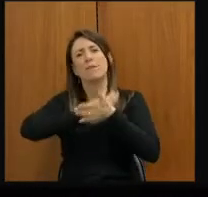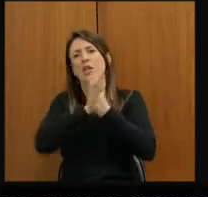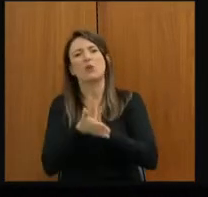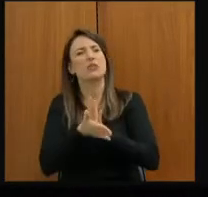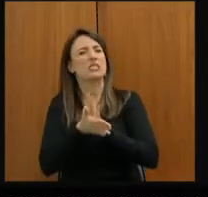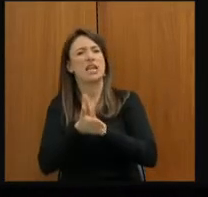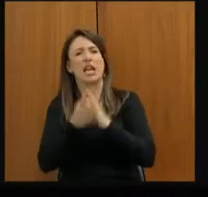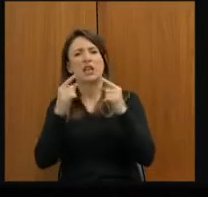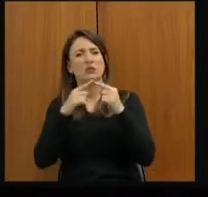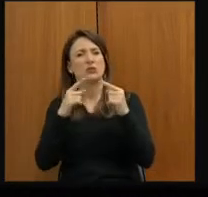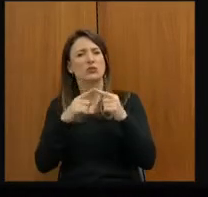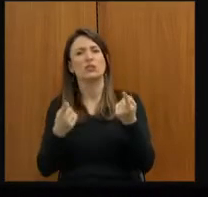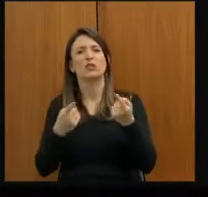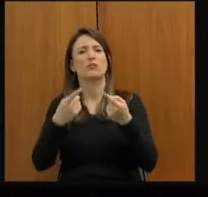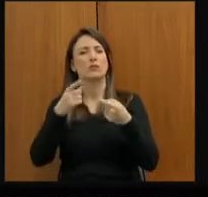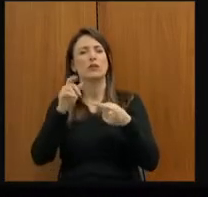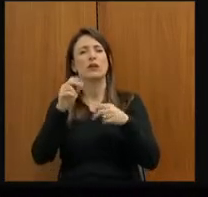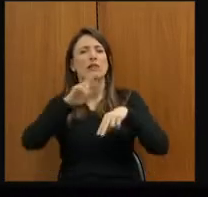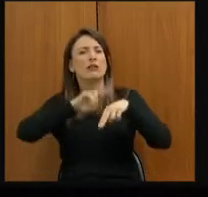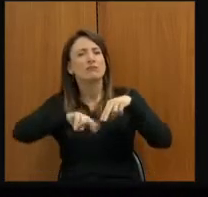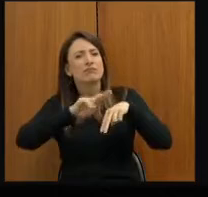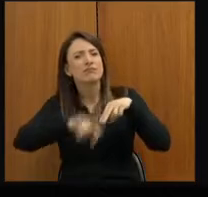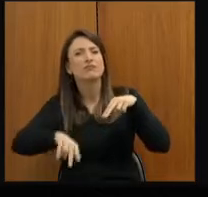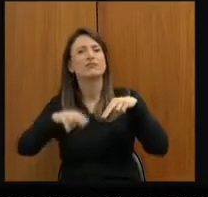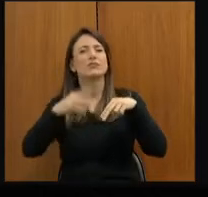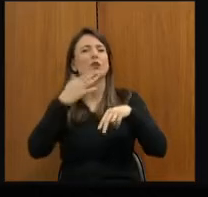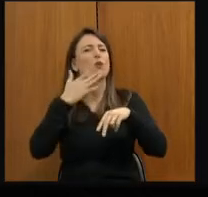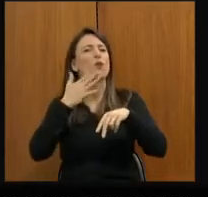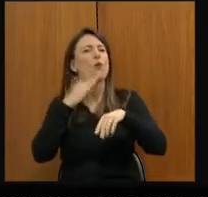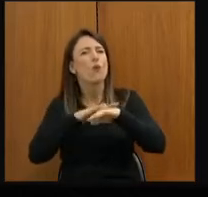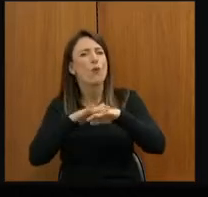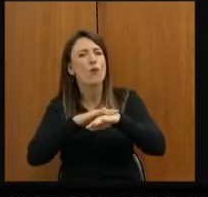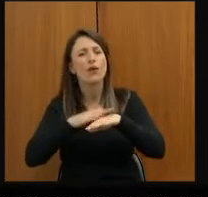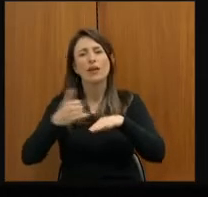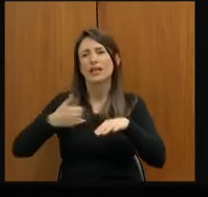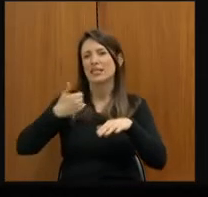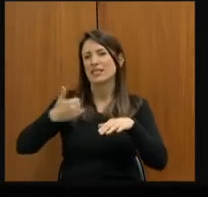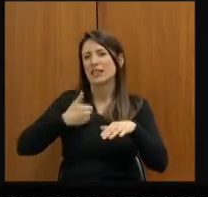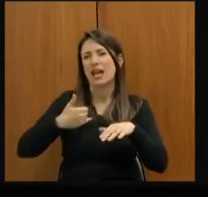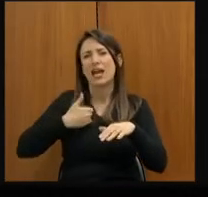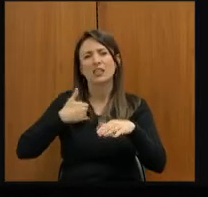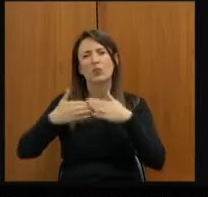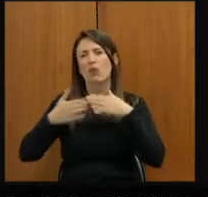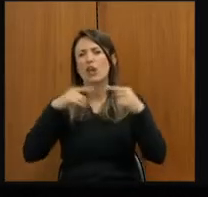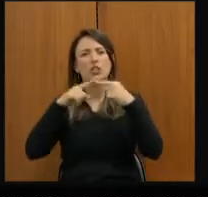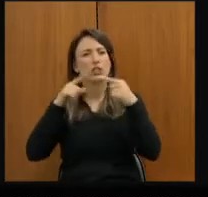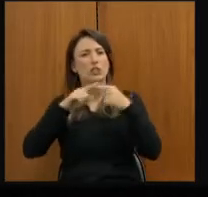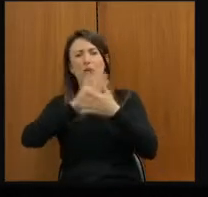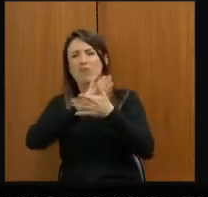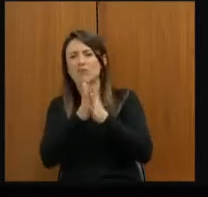cor idade e quaisquer outras formas de discriminação